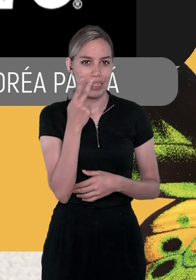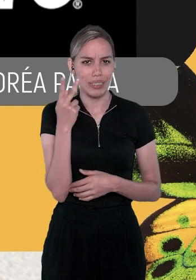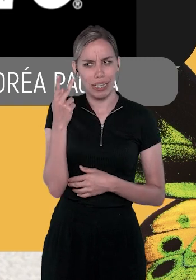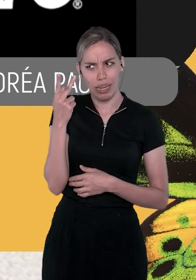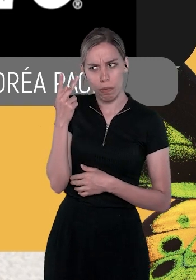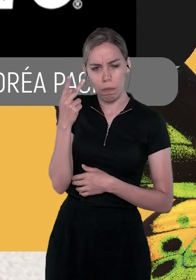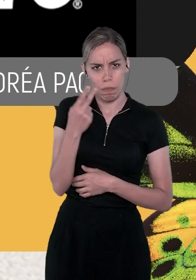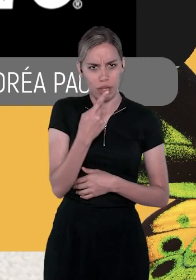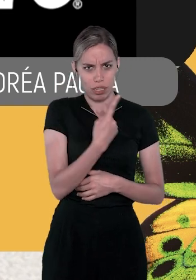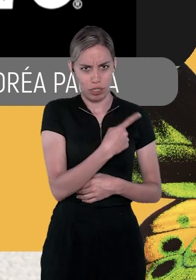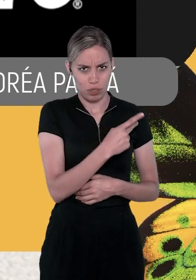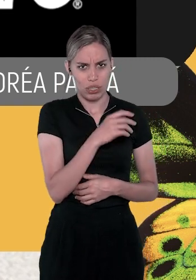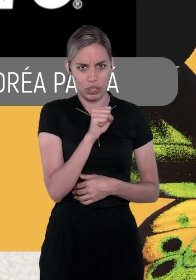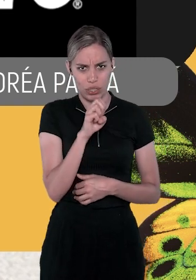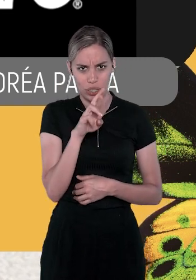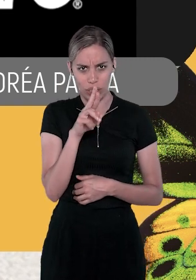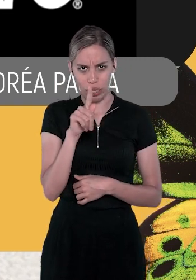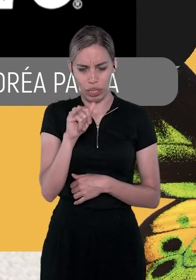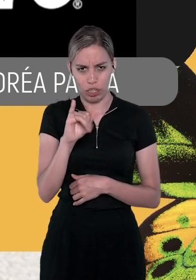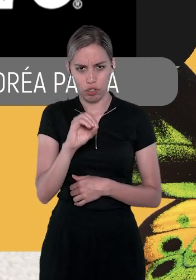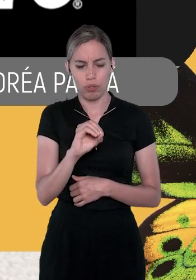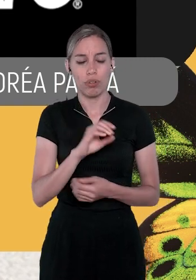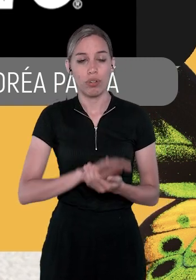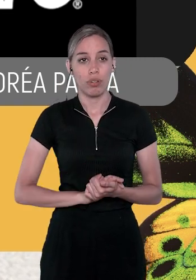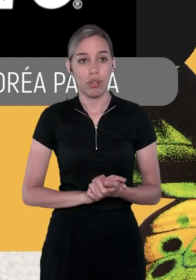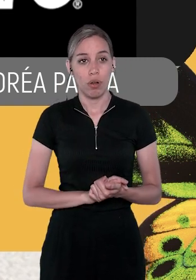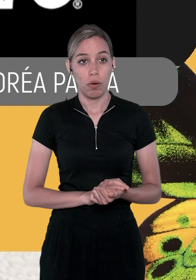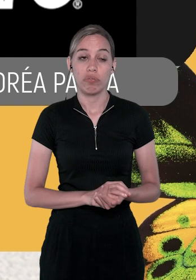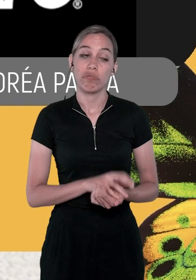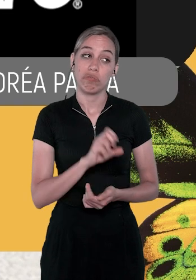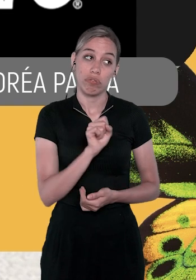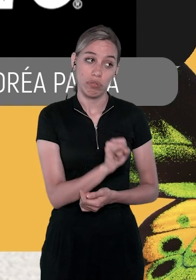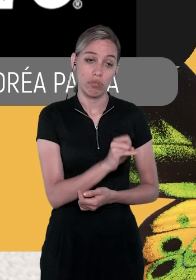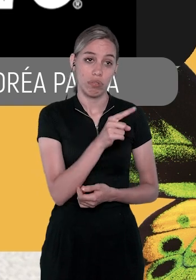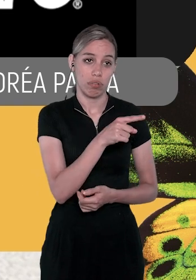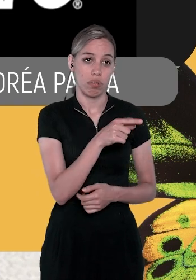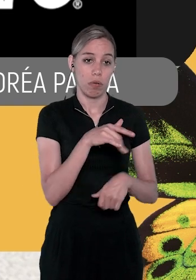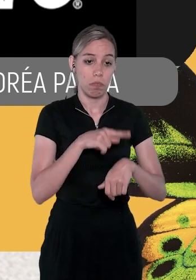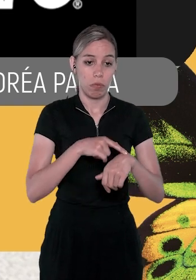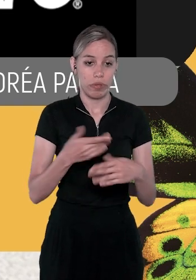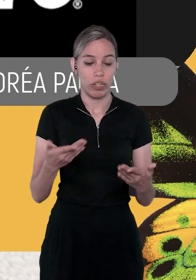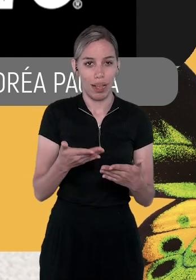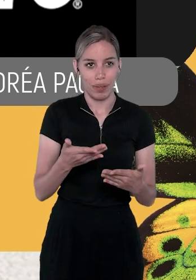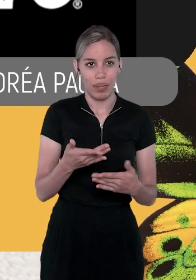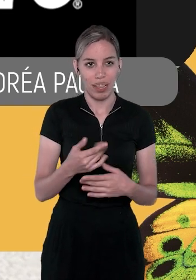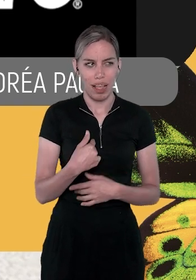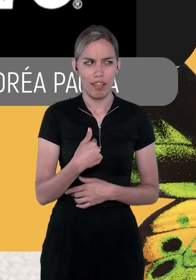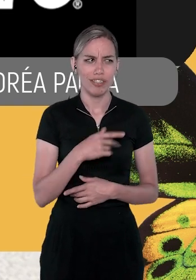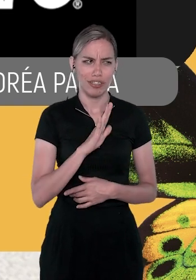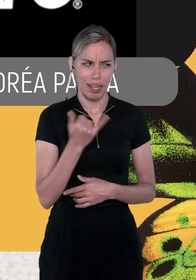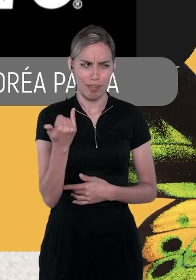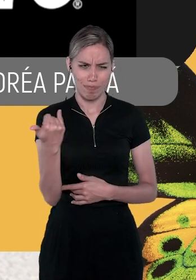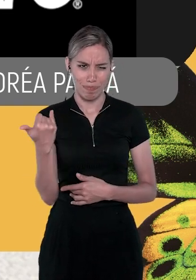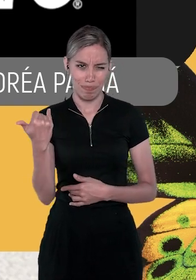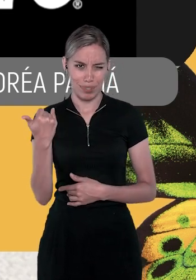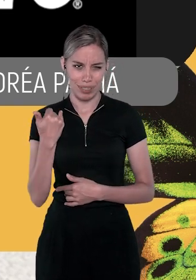e se em algum momento daqui para frente, já que eu fui informado de forma